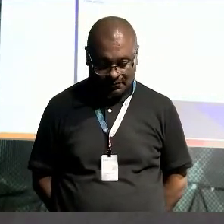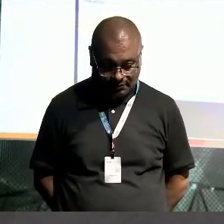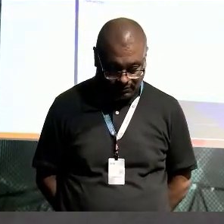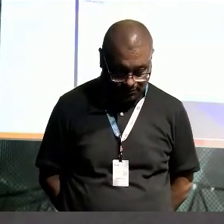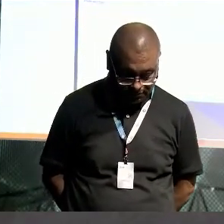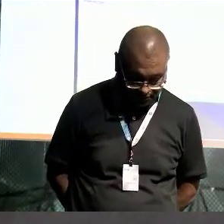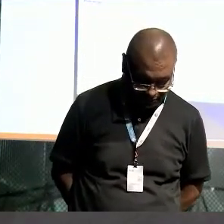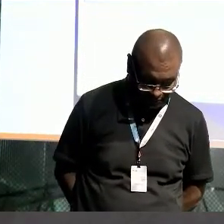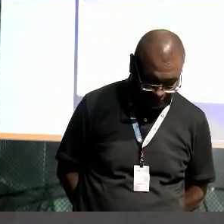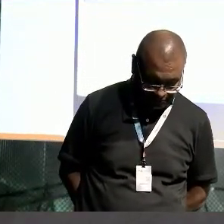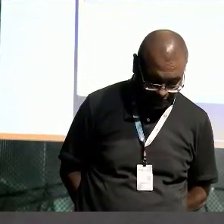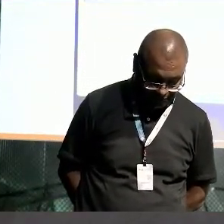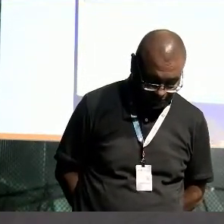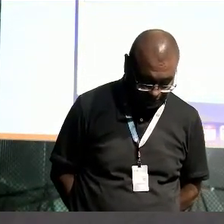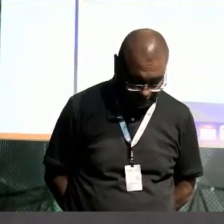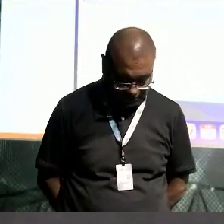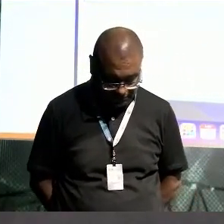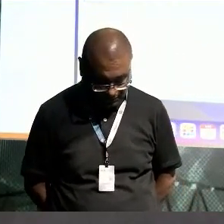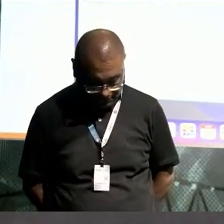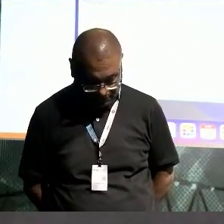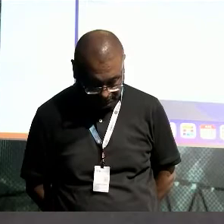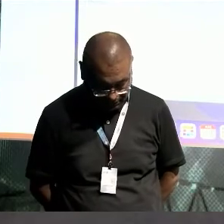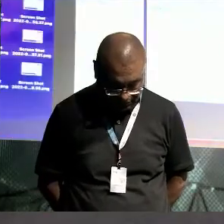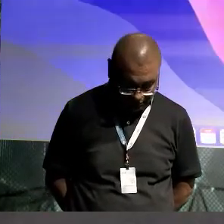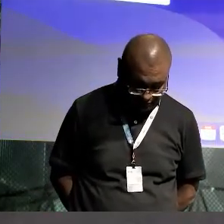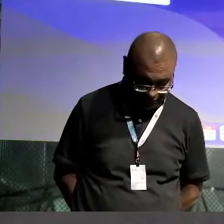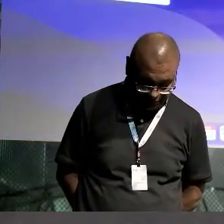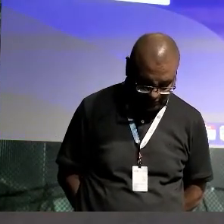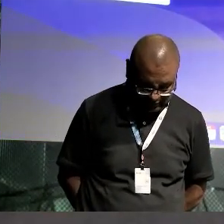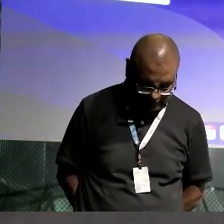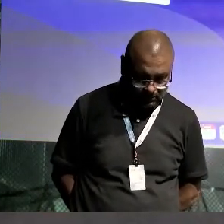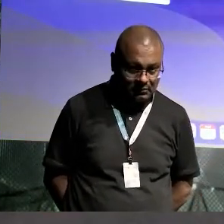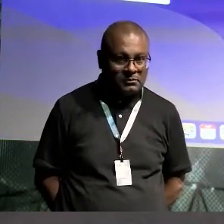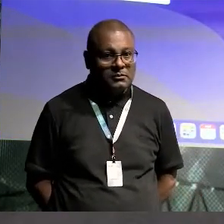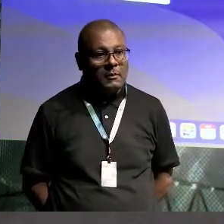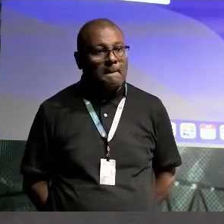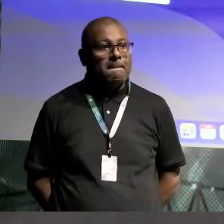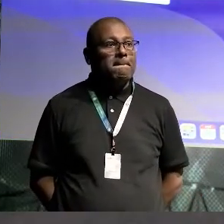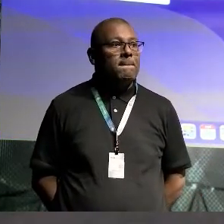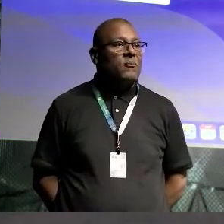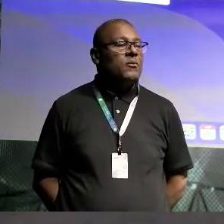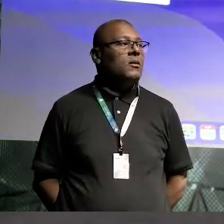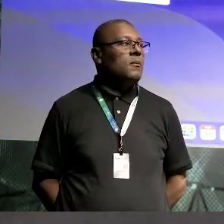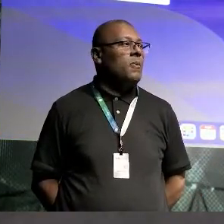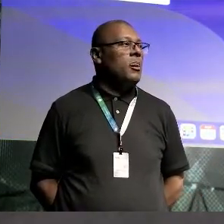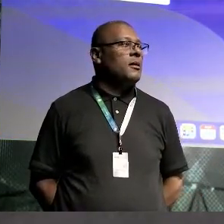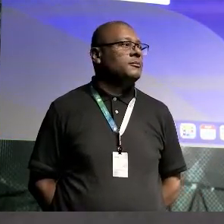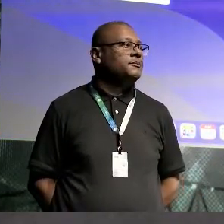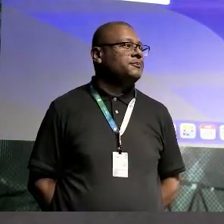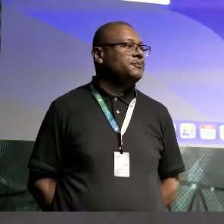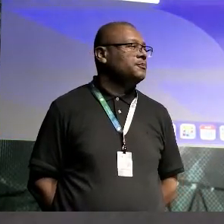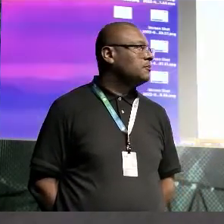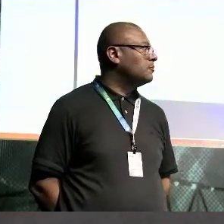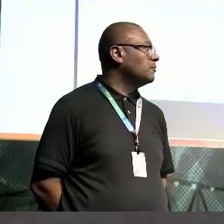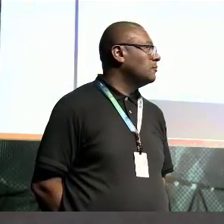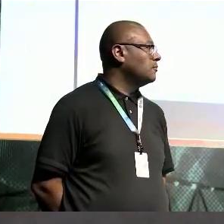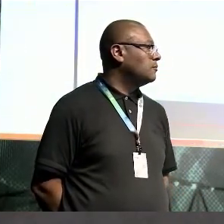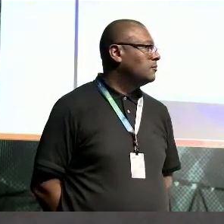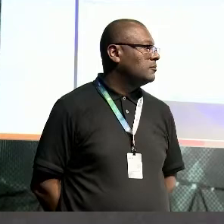Favorites, header, edit, button, steps, no data, button, show.